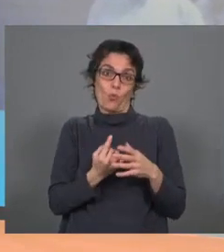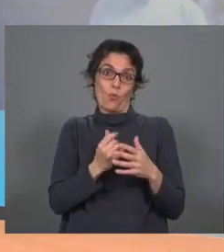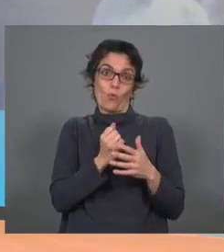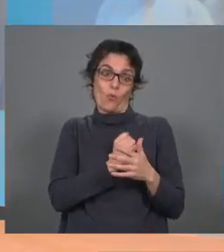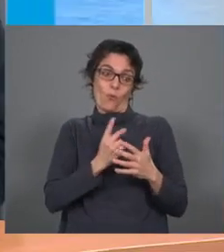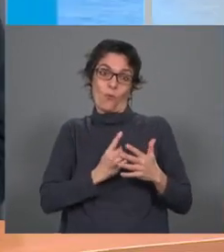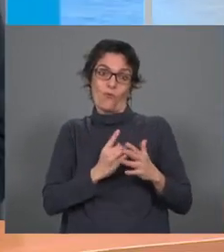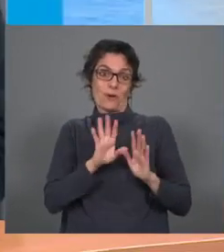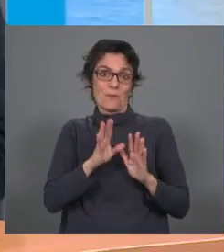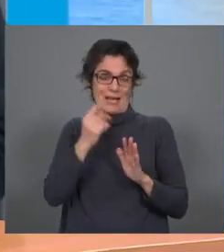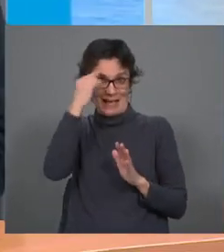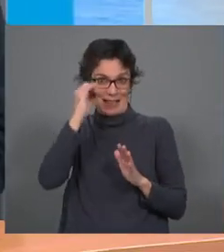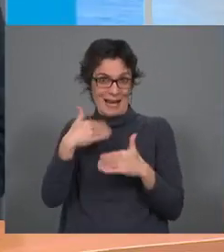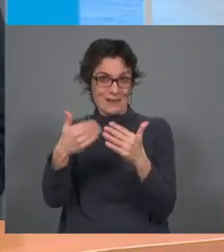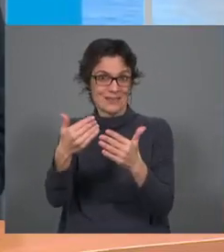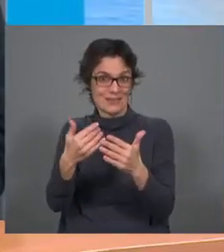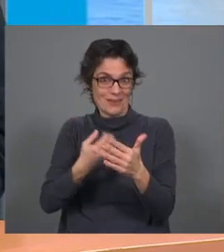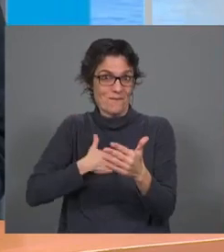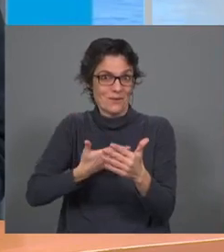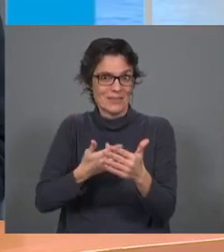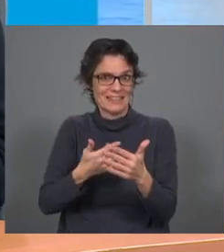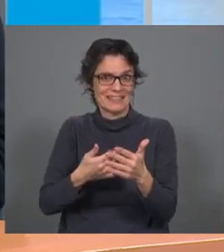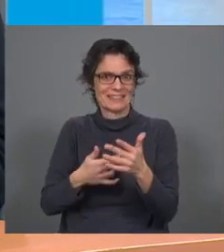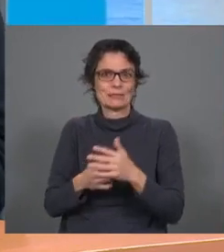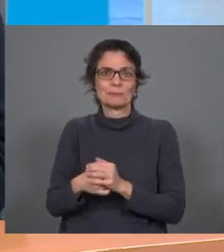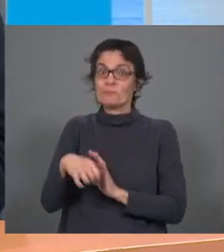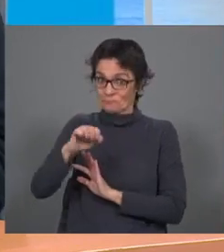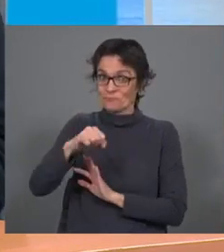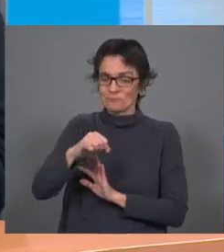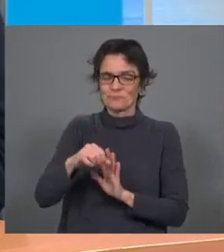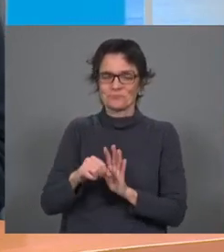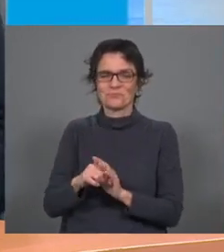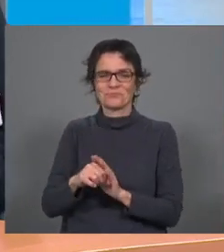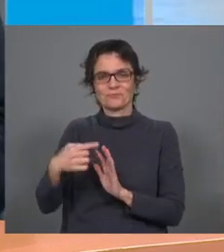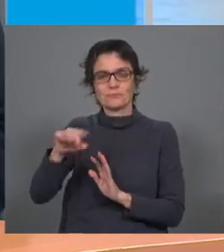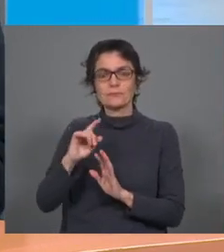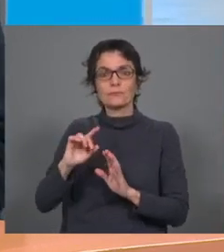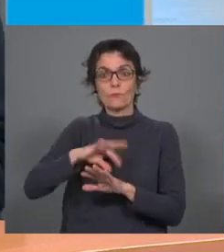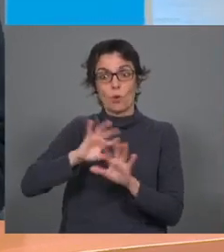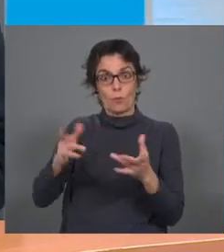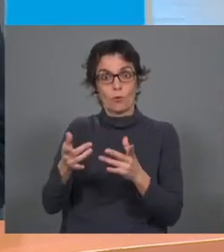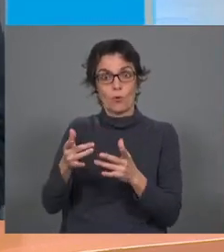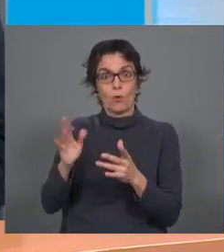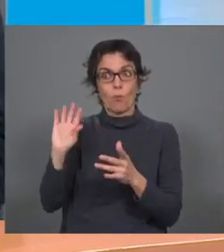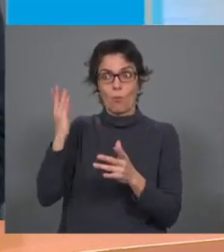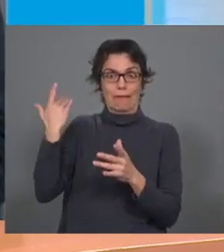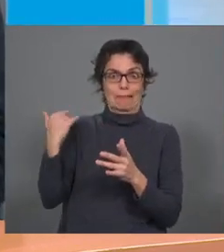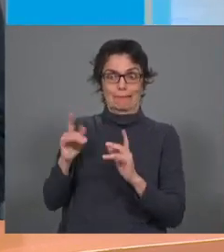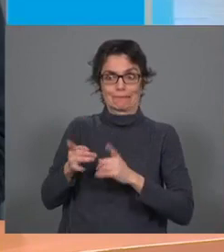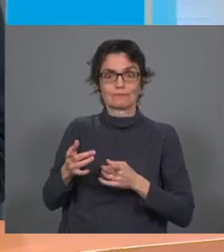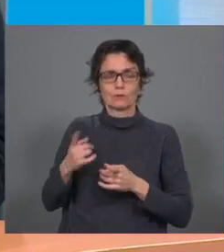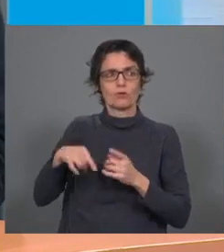ideia permanece, não é? Assim que se possa. Sim, nós temos, desde o início da pandemia, nós temos tentado arranjar